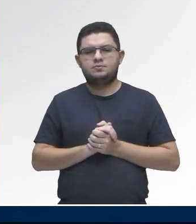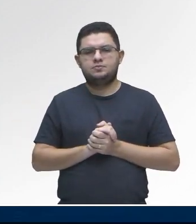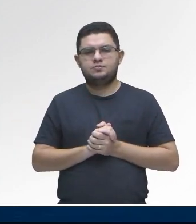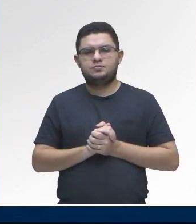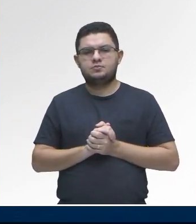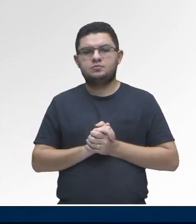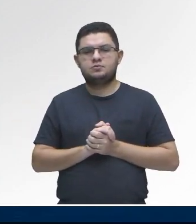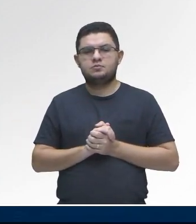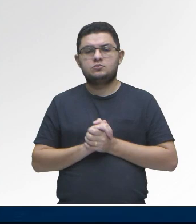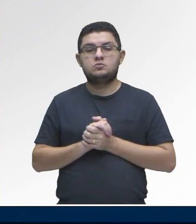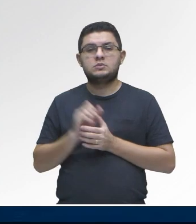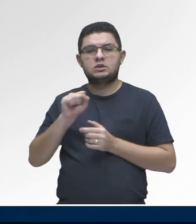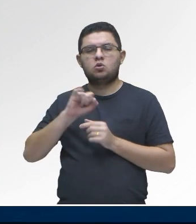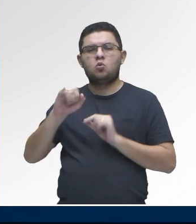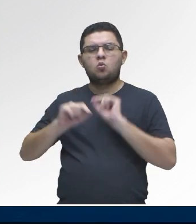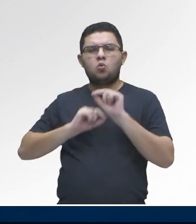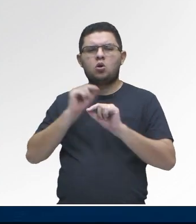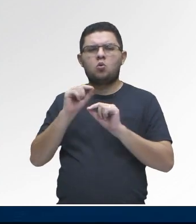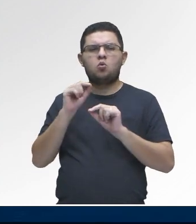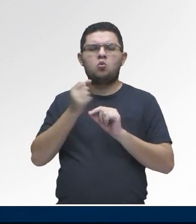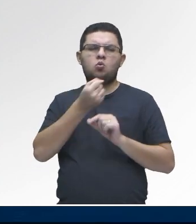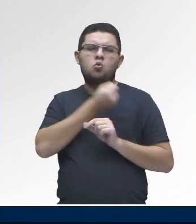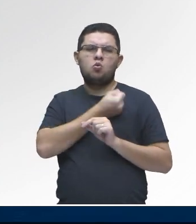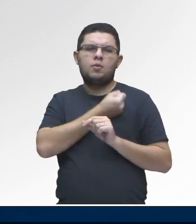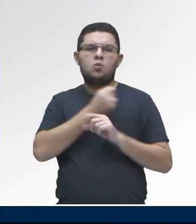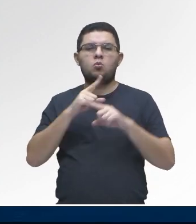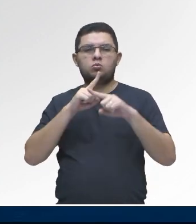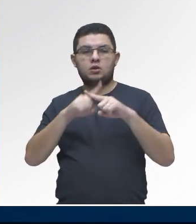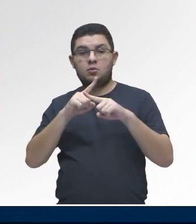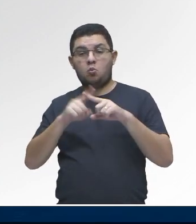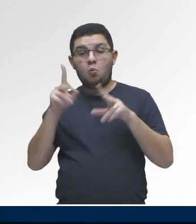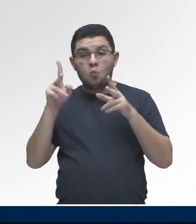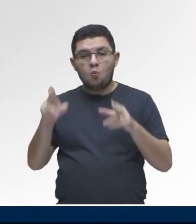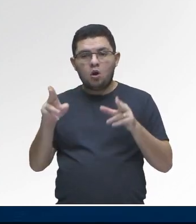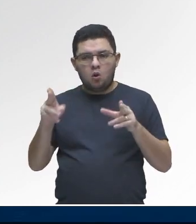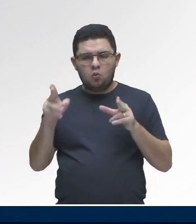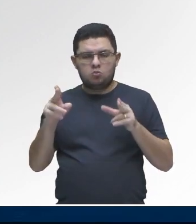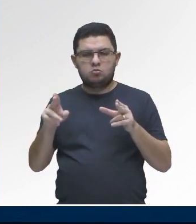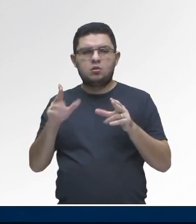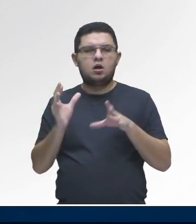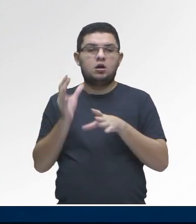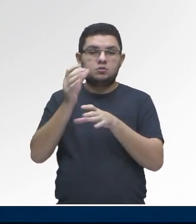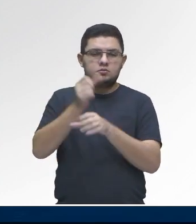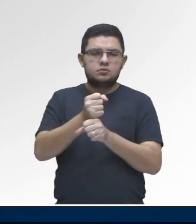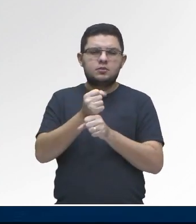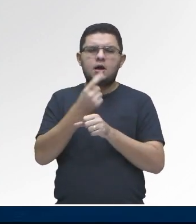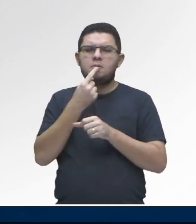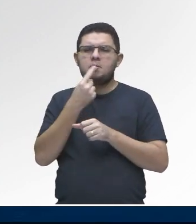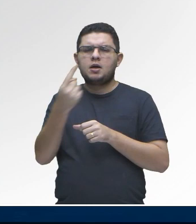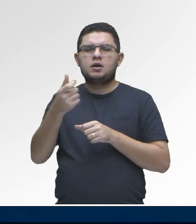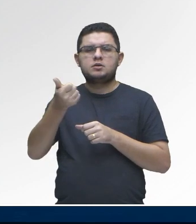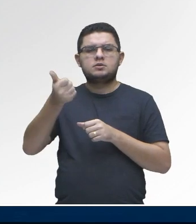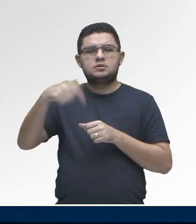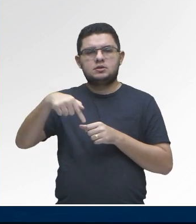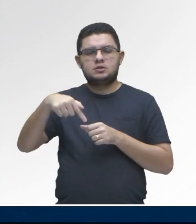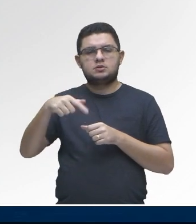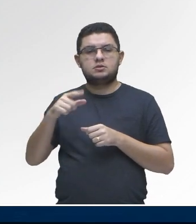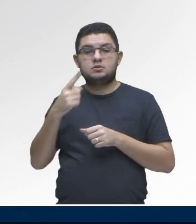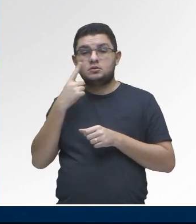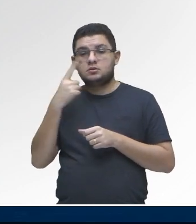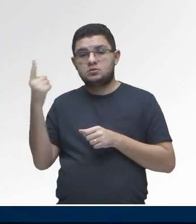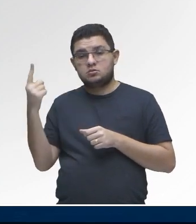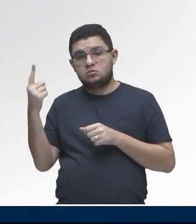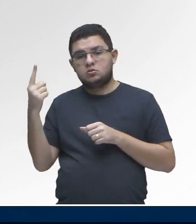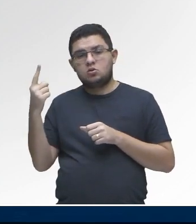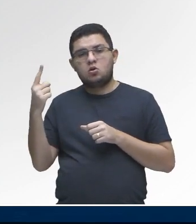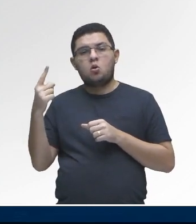ele mesmo, 1 vezes 1, 2 vezes 2, 3 vezes 3, 4 vezes 4, 5 vezes 5, seja igual a